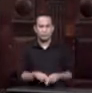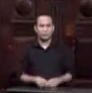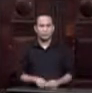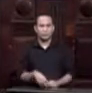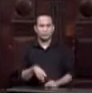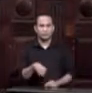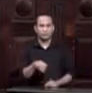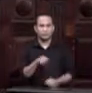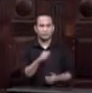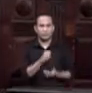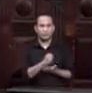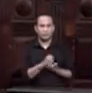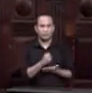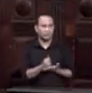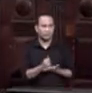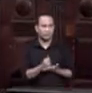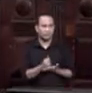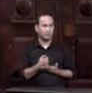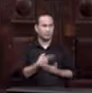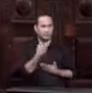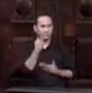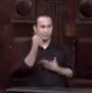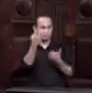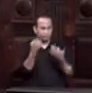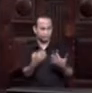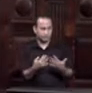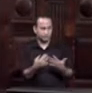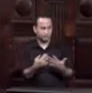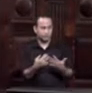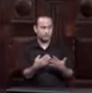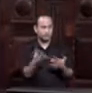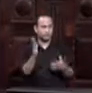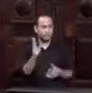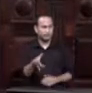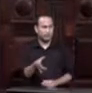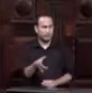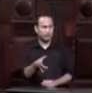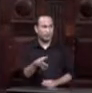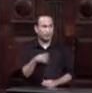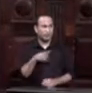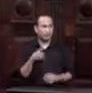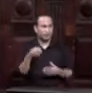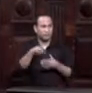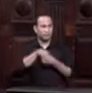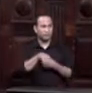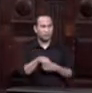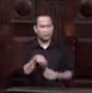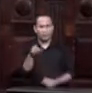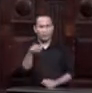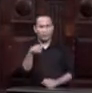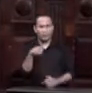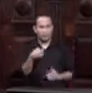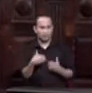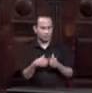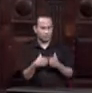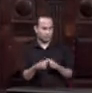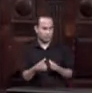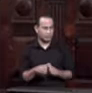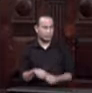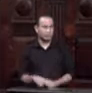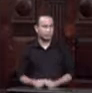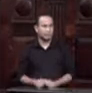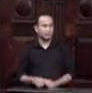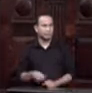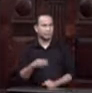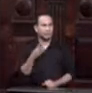pobres. Eu estava exemplificando ainda há pouco que já há uma aprovação de que o bilhete único, quem ganhar